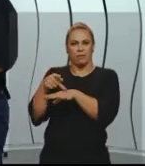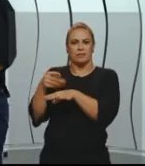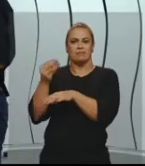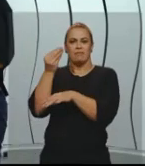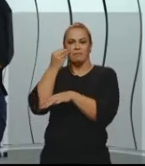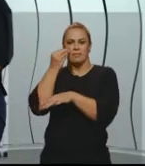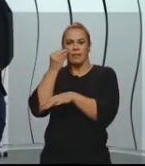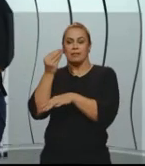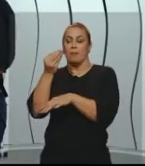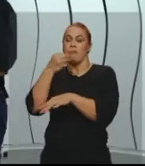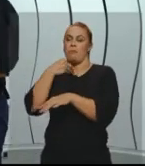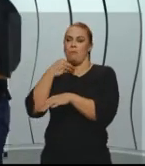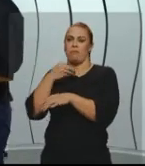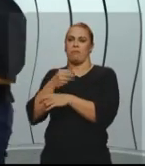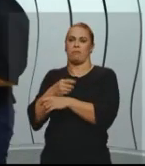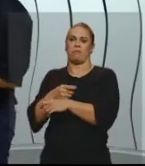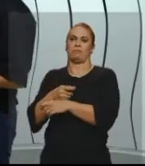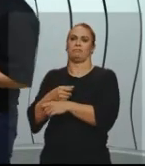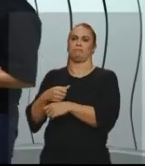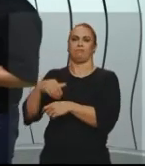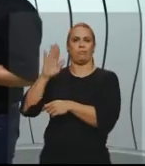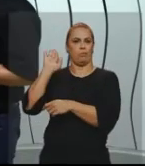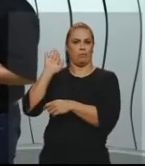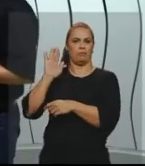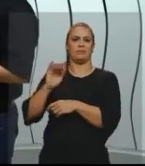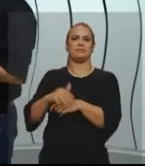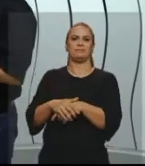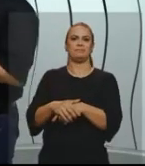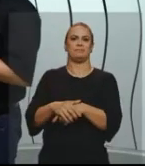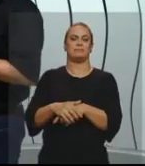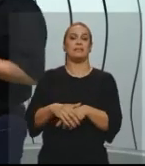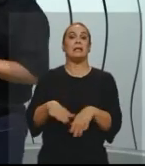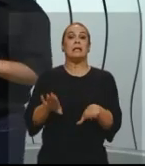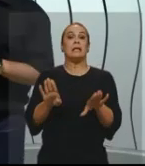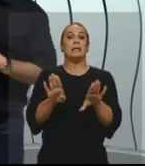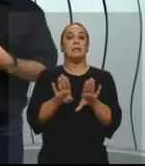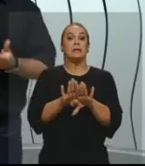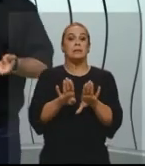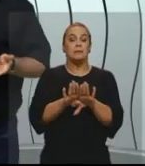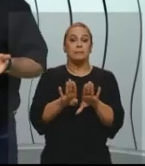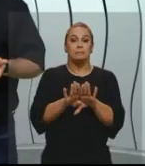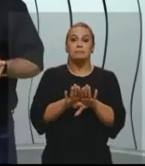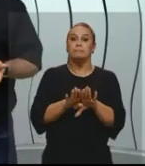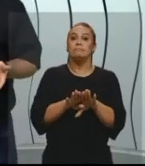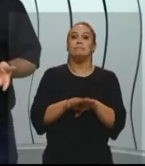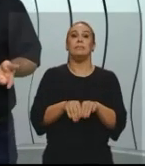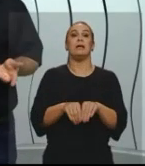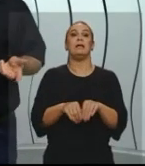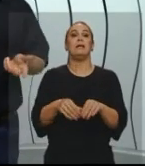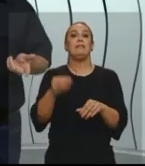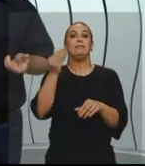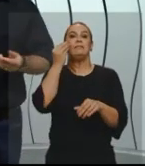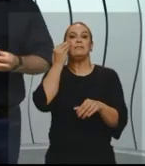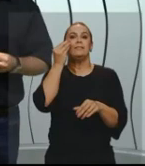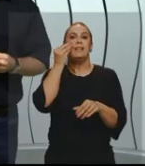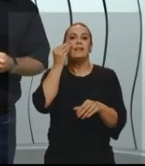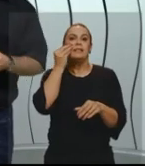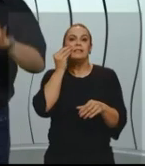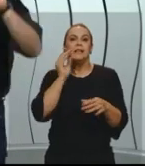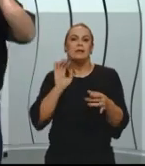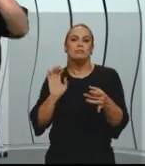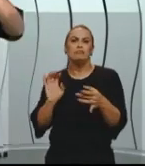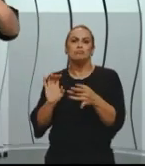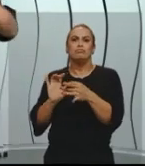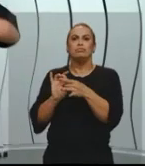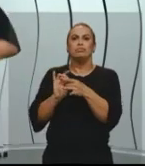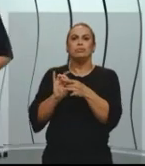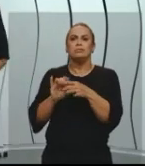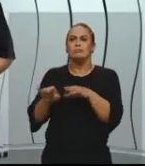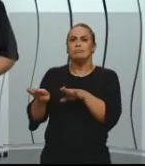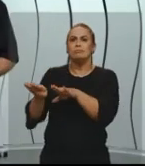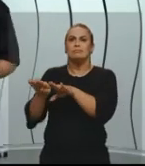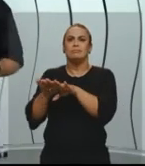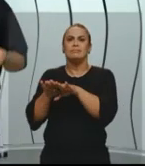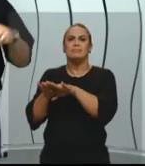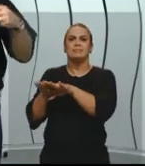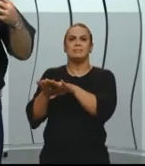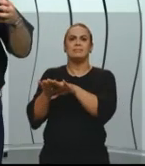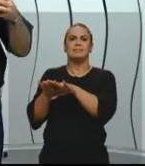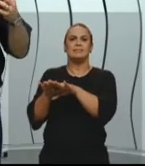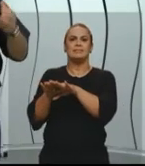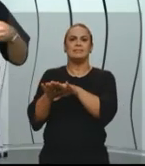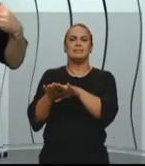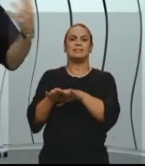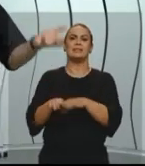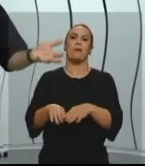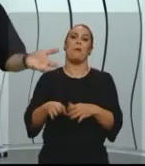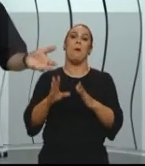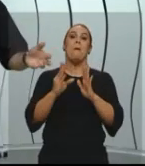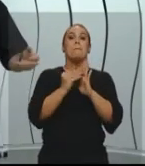apresentam uma gradação, levando em conta seus graus de integração. Ok, quatro modelos, né? A